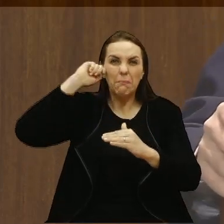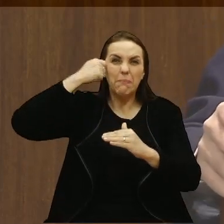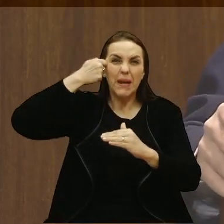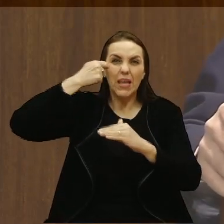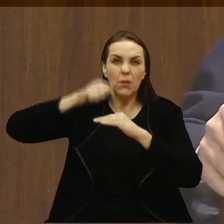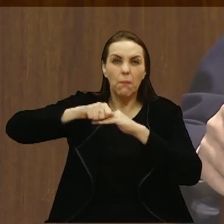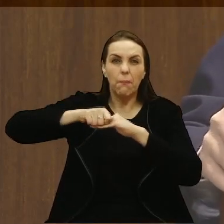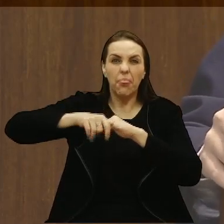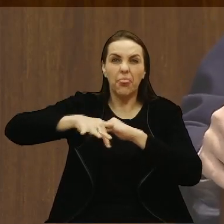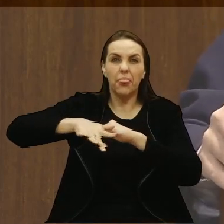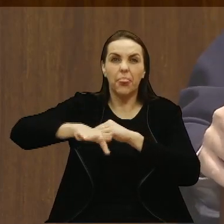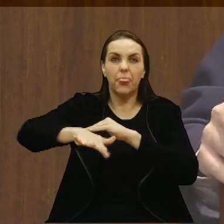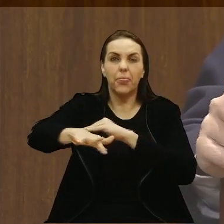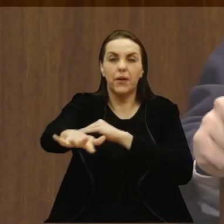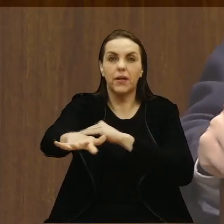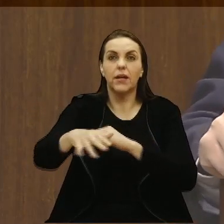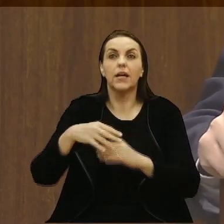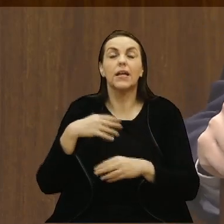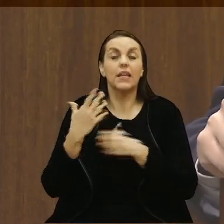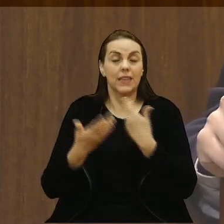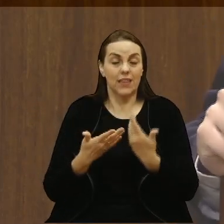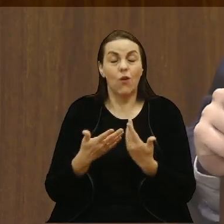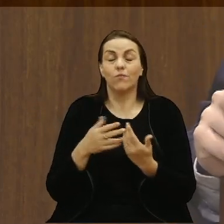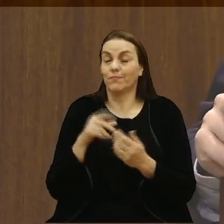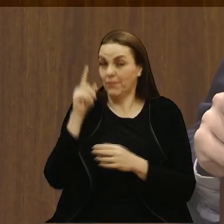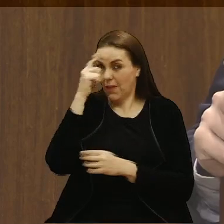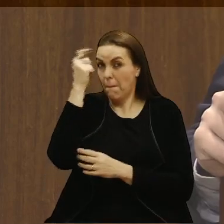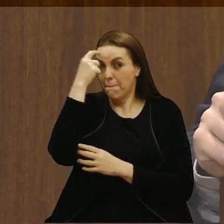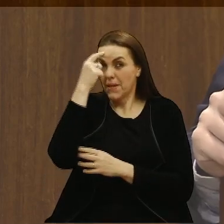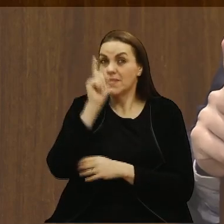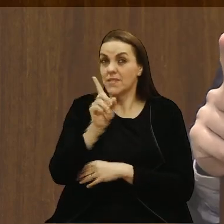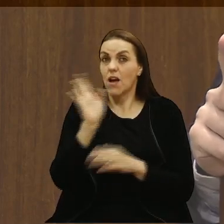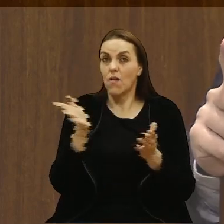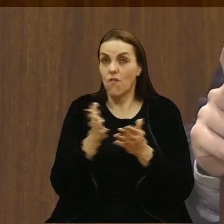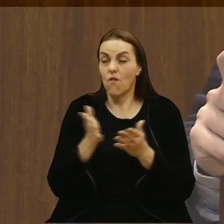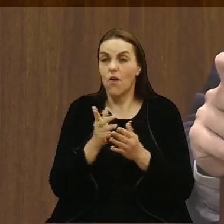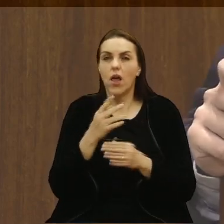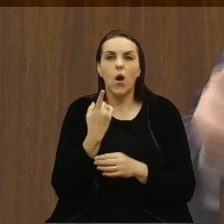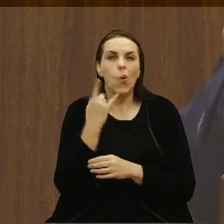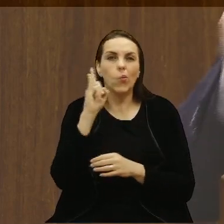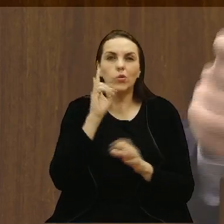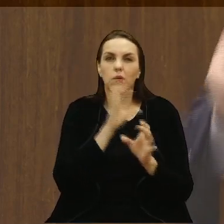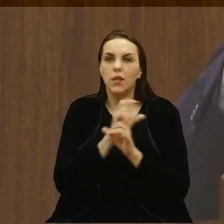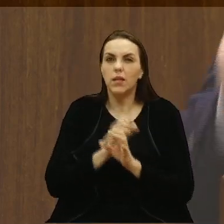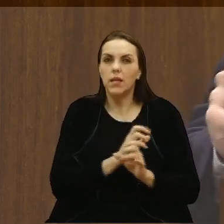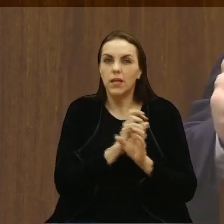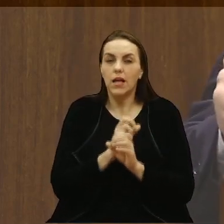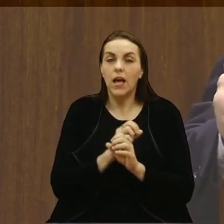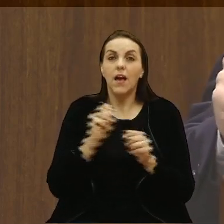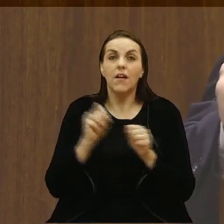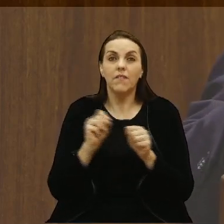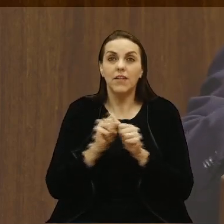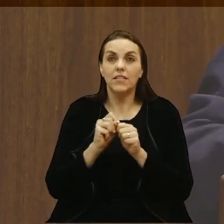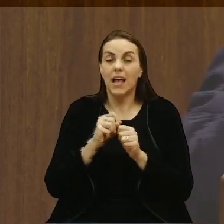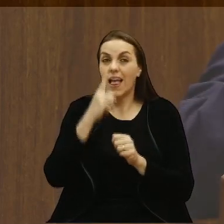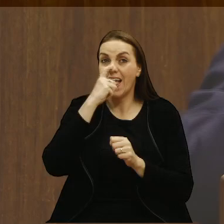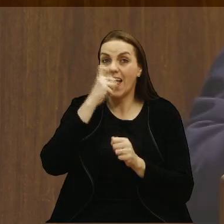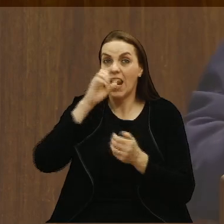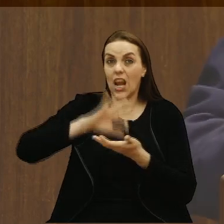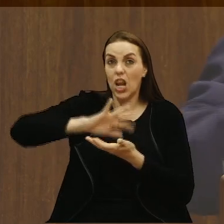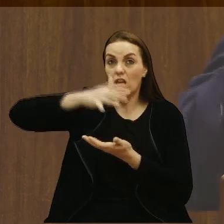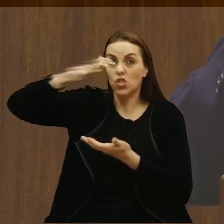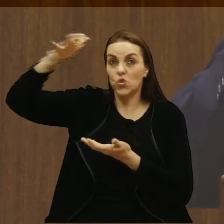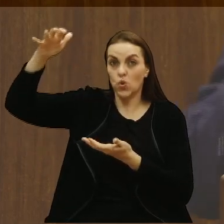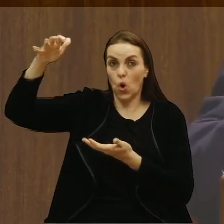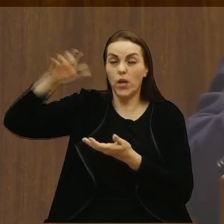chorume. E para o senhor ter uma ideia, nos últimos cálculos que nós fizemos, os lixões clandestinos na nossa cidade